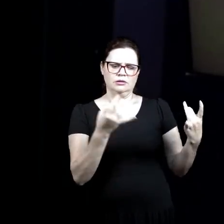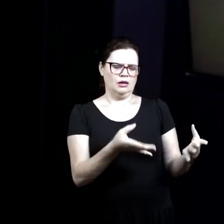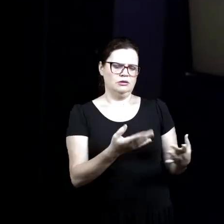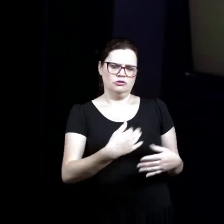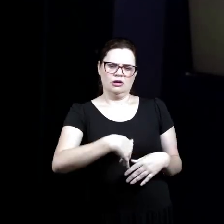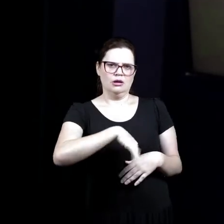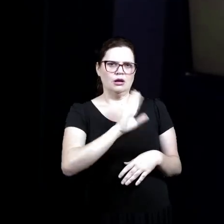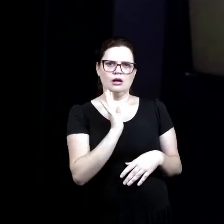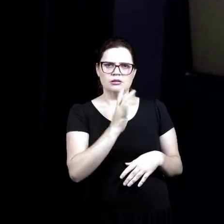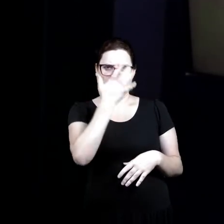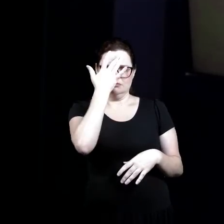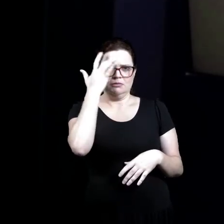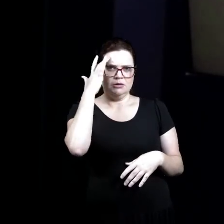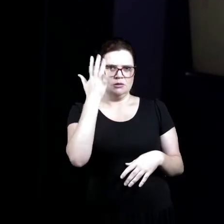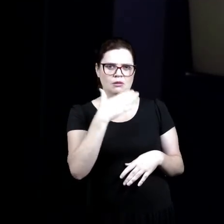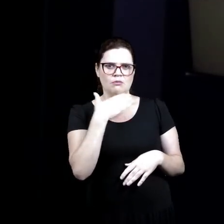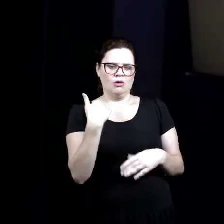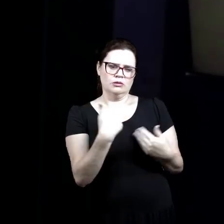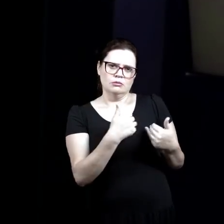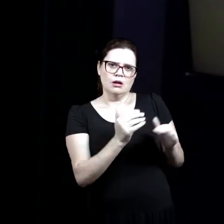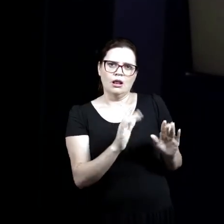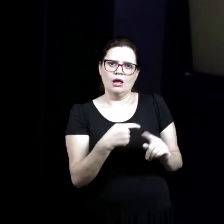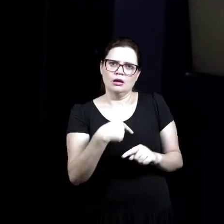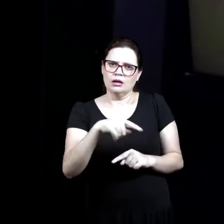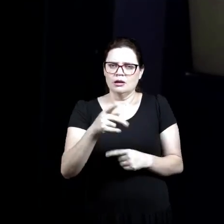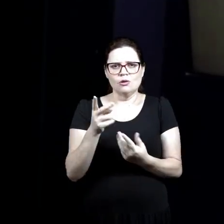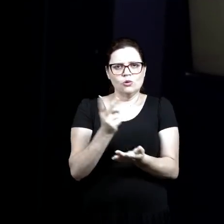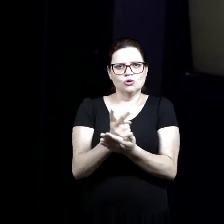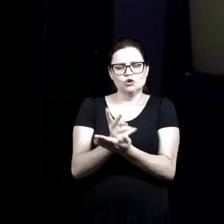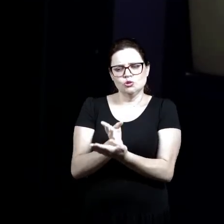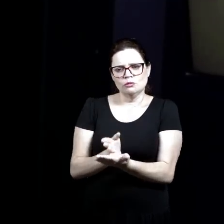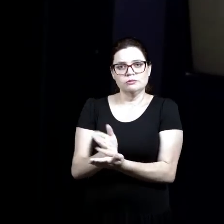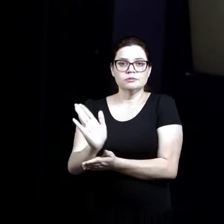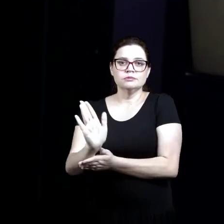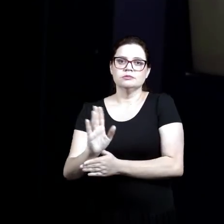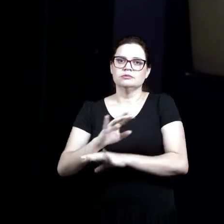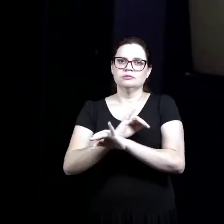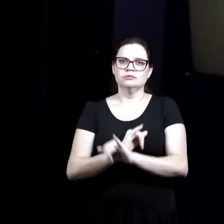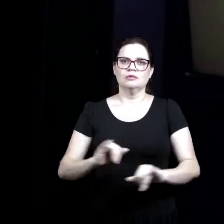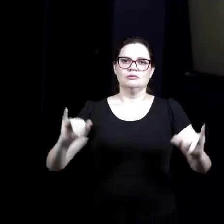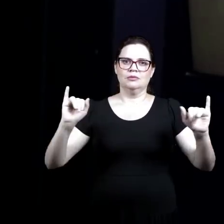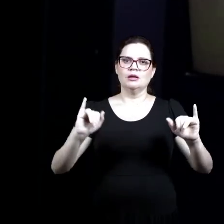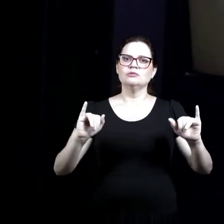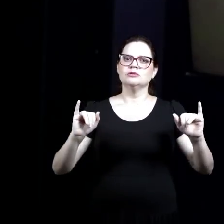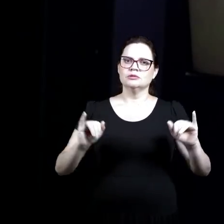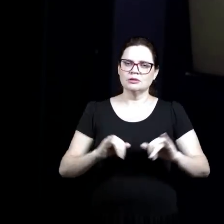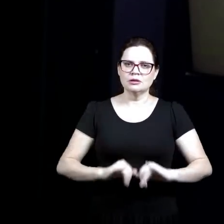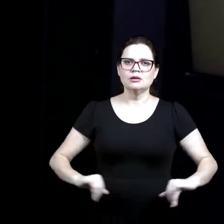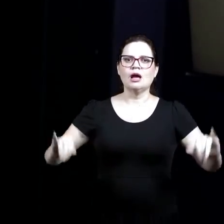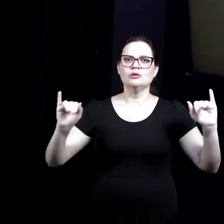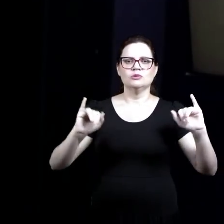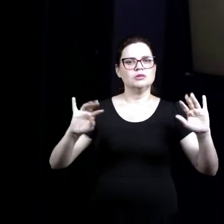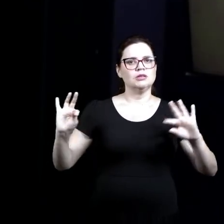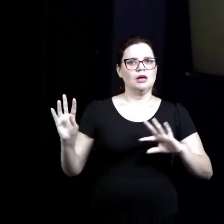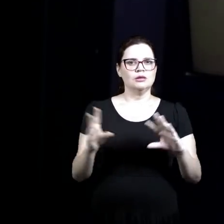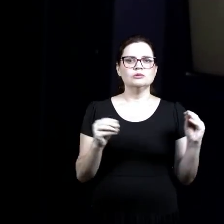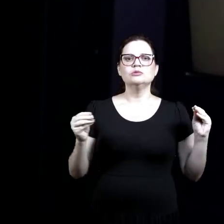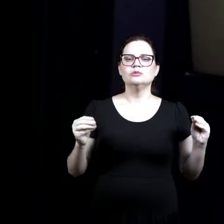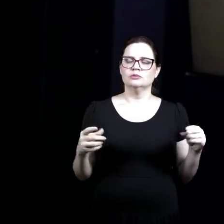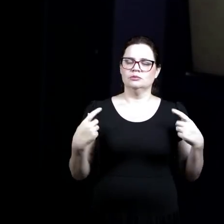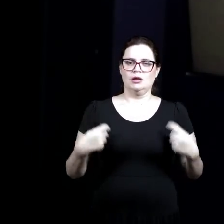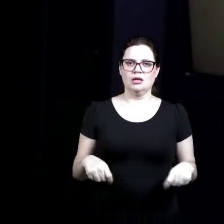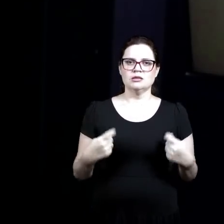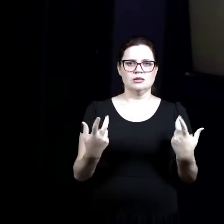os mortos, né? Sim. E tu vais e anuncia o reino de Deus, né? É isso mesmo. O que Abraão fez,